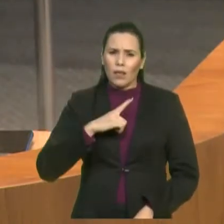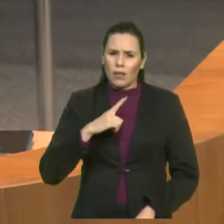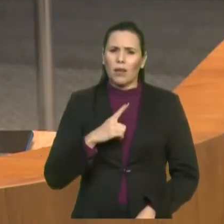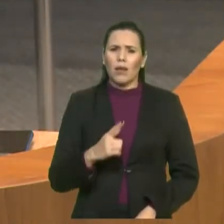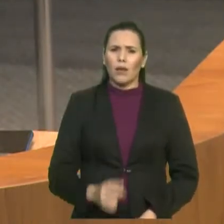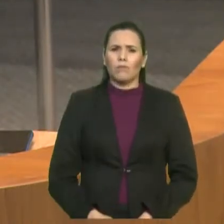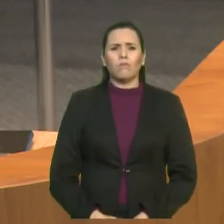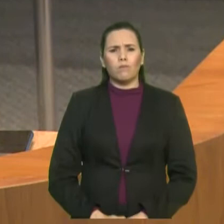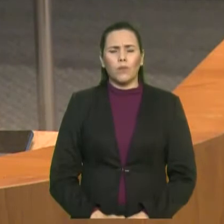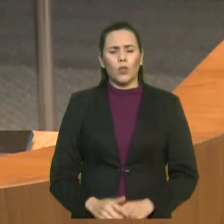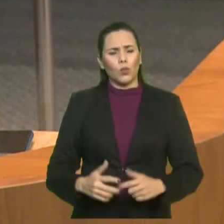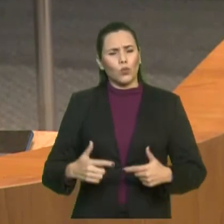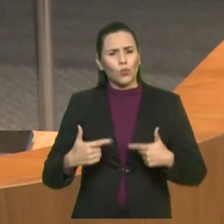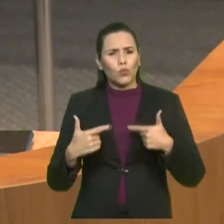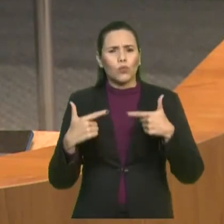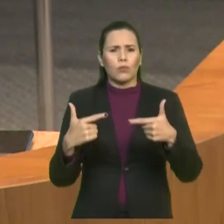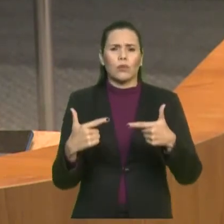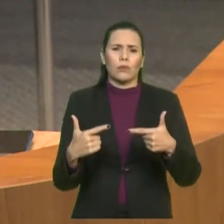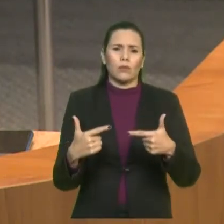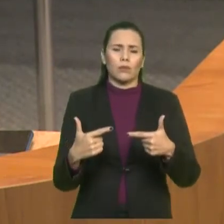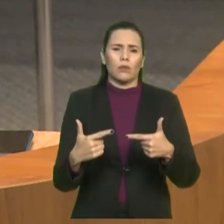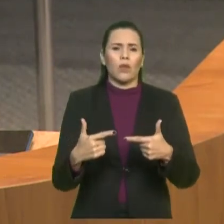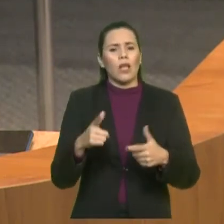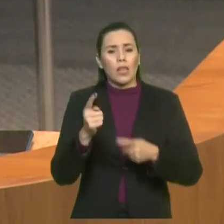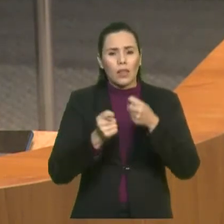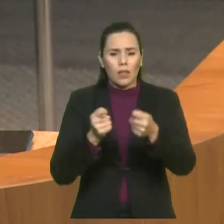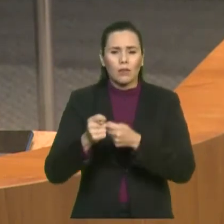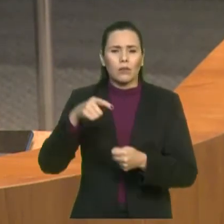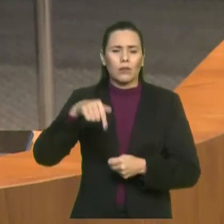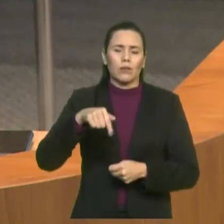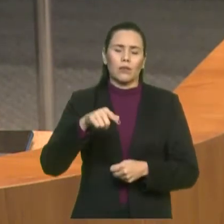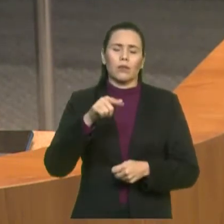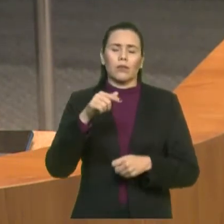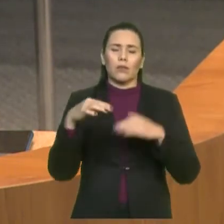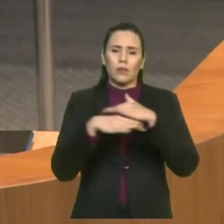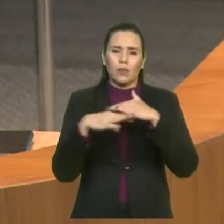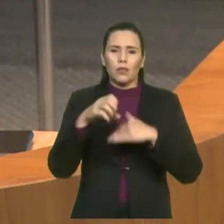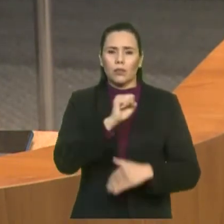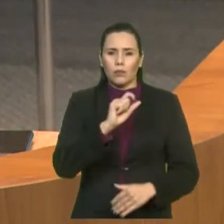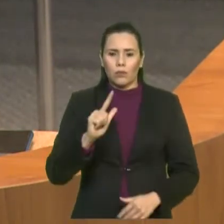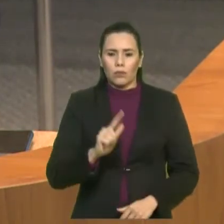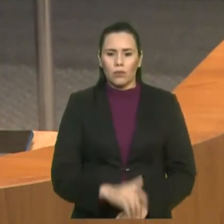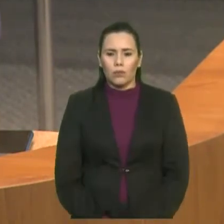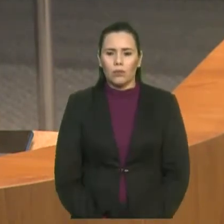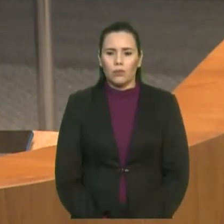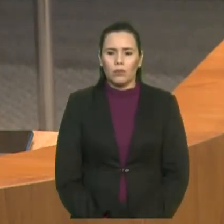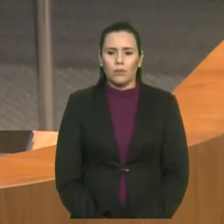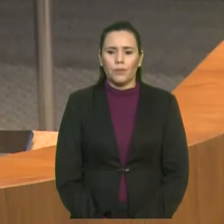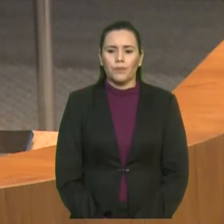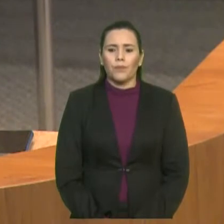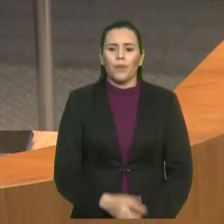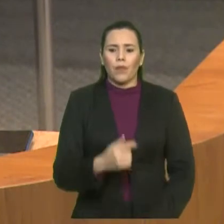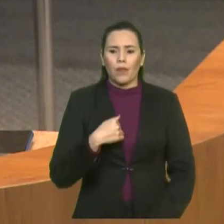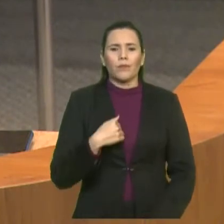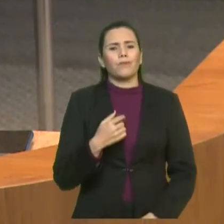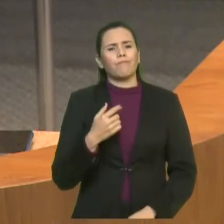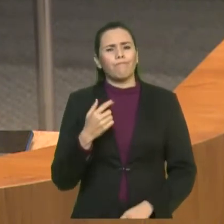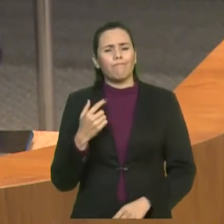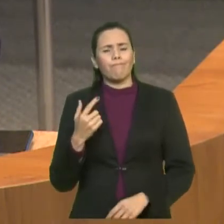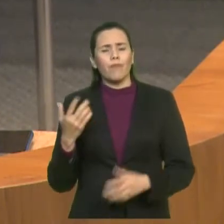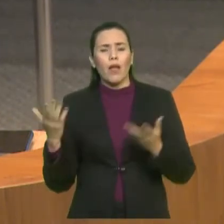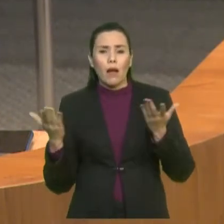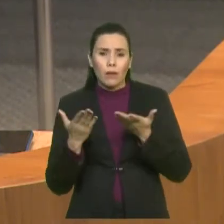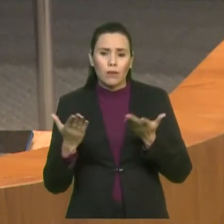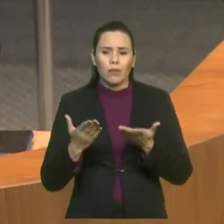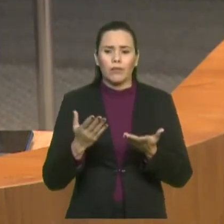querida cidade de São Luís. E finalizando mesmo, eu fiz referências ao grande cidadão Edivaldo Holanda Júnior,